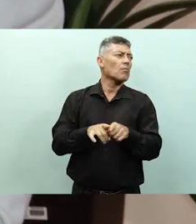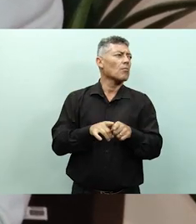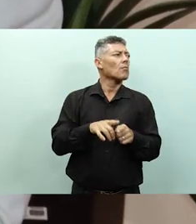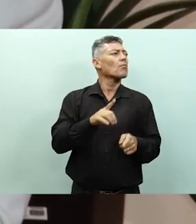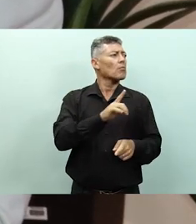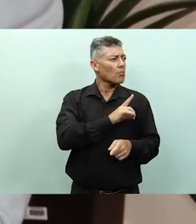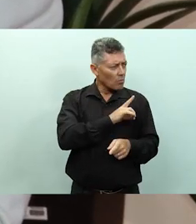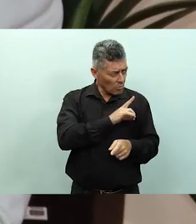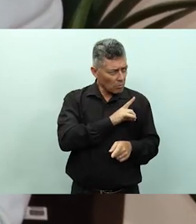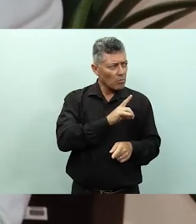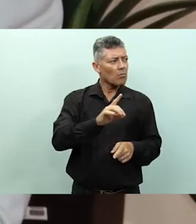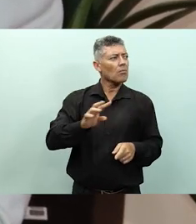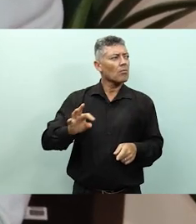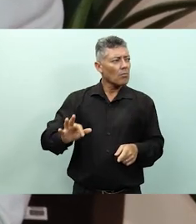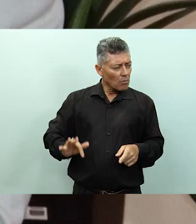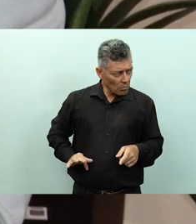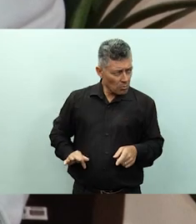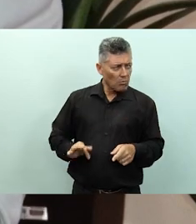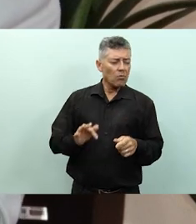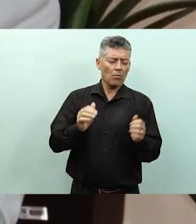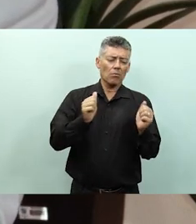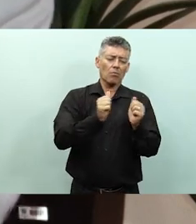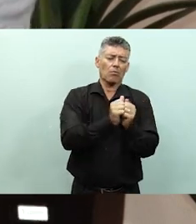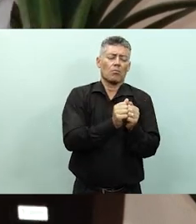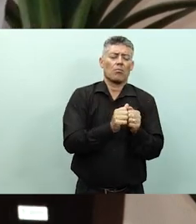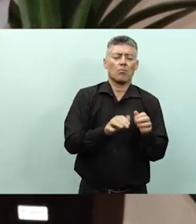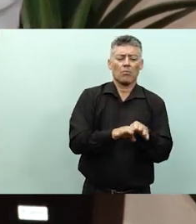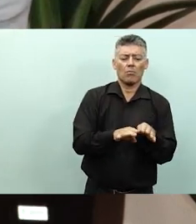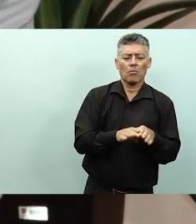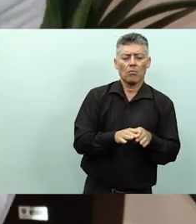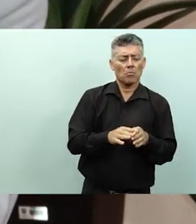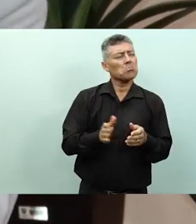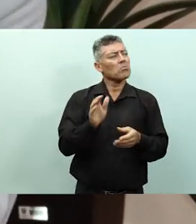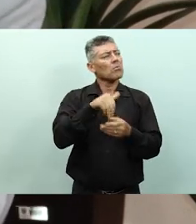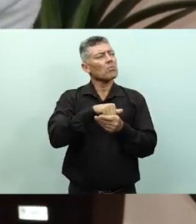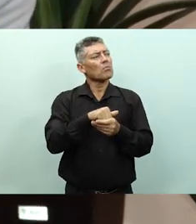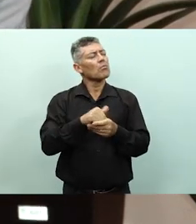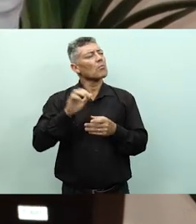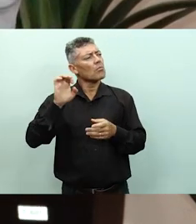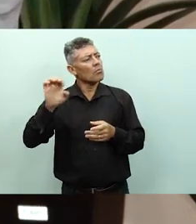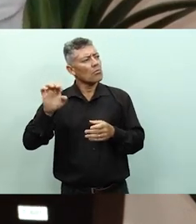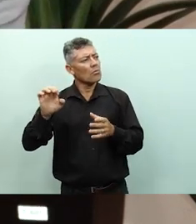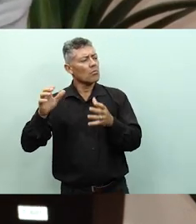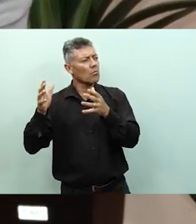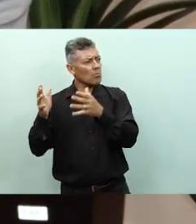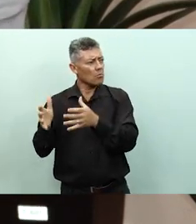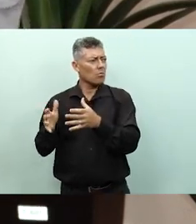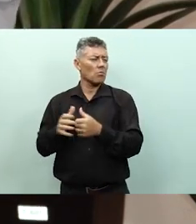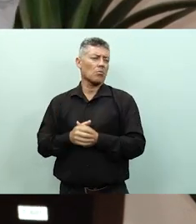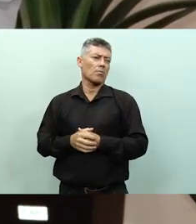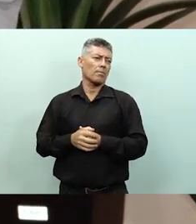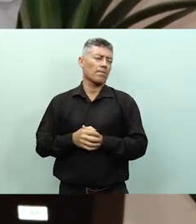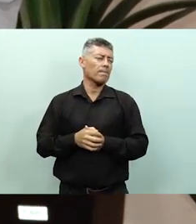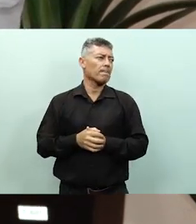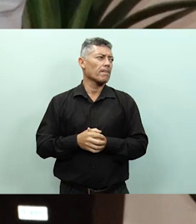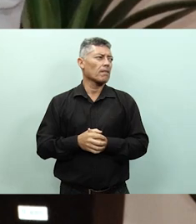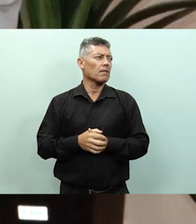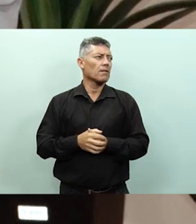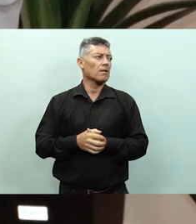deputado federal constituinte. Então ela votava com a esquerda. Ela sempre votou